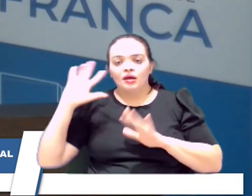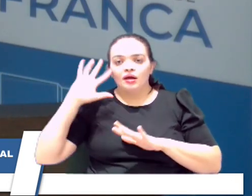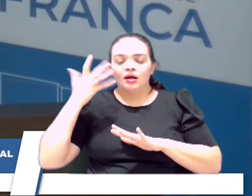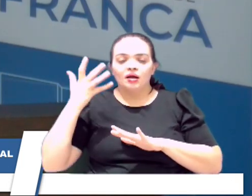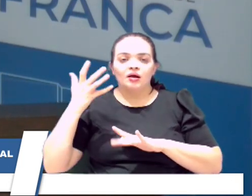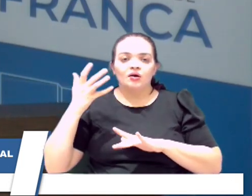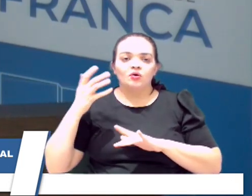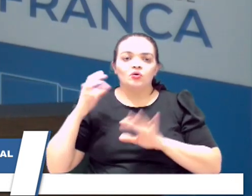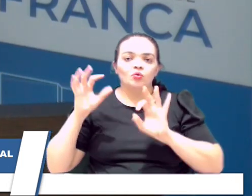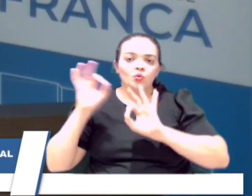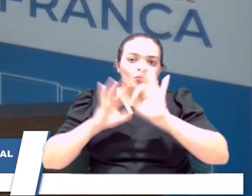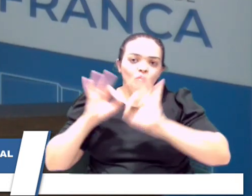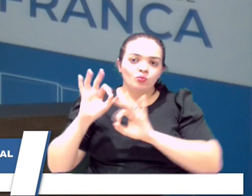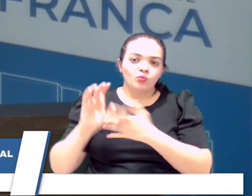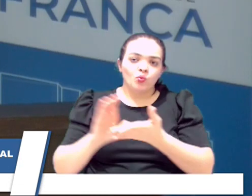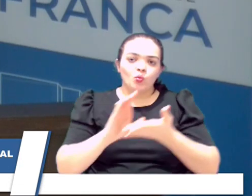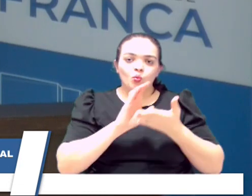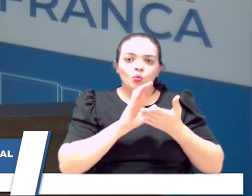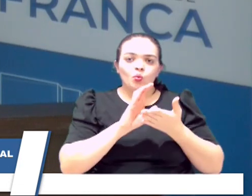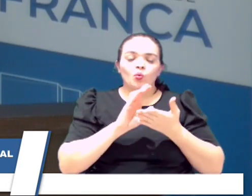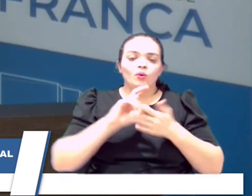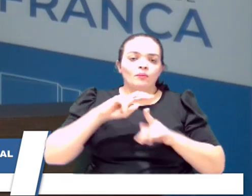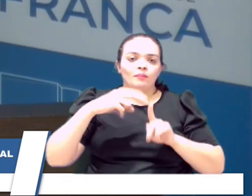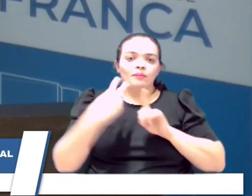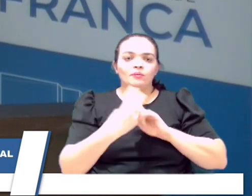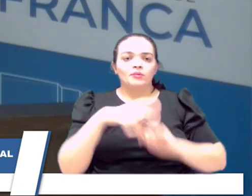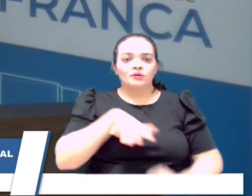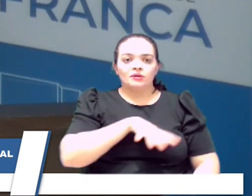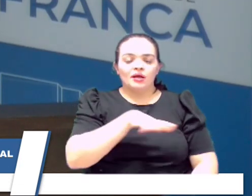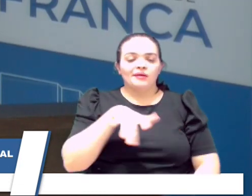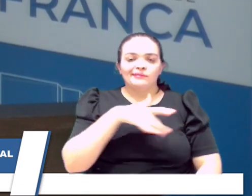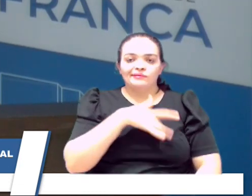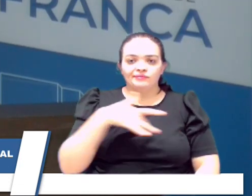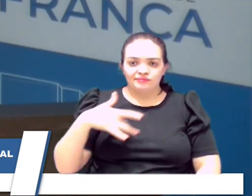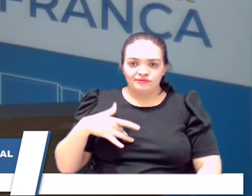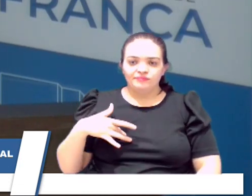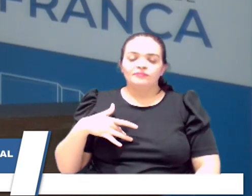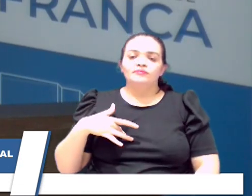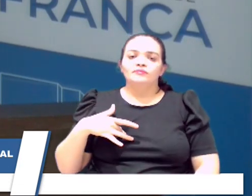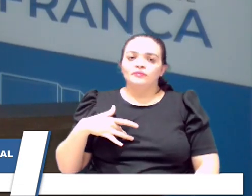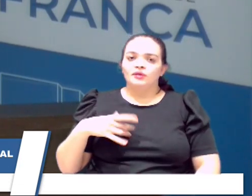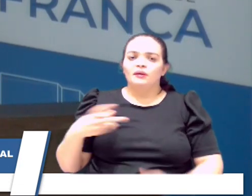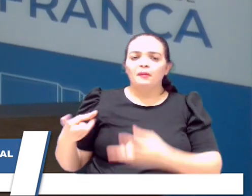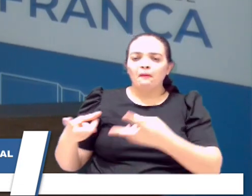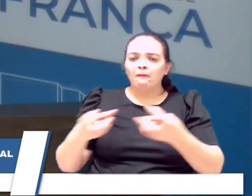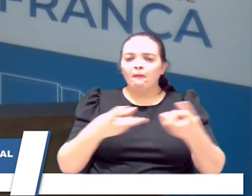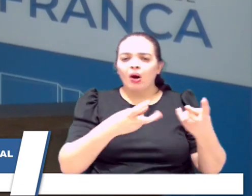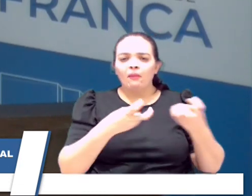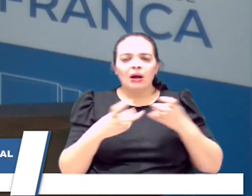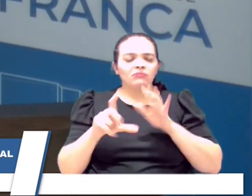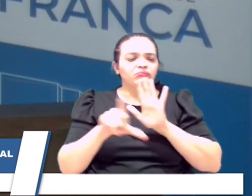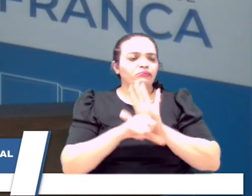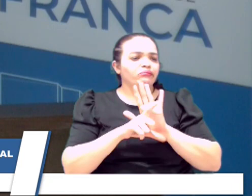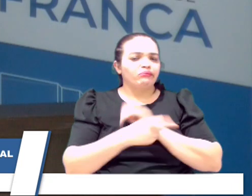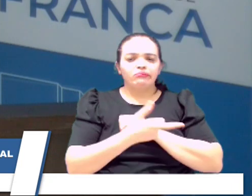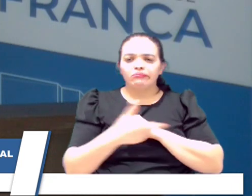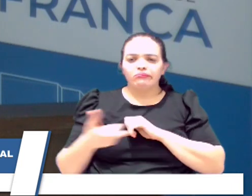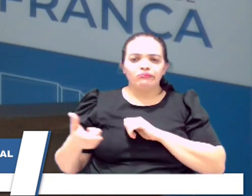dos lucros e sobre o olhar para a saúde integral. E a gente não vê nenhuma lei no sentido